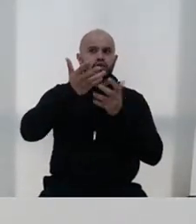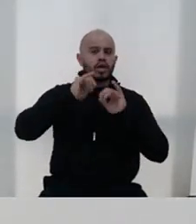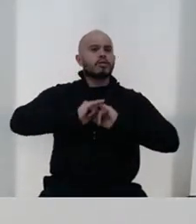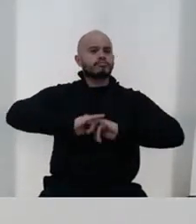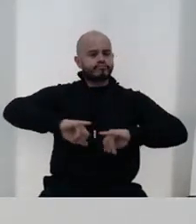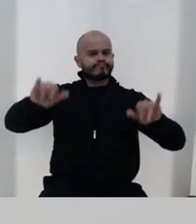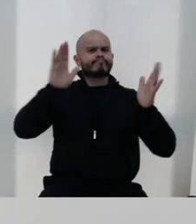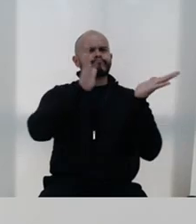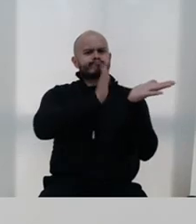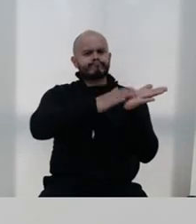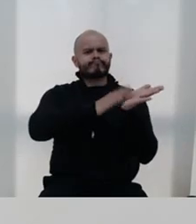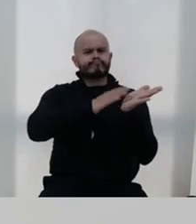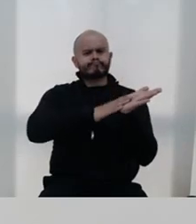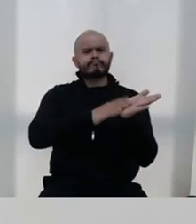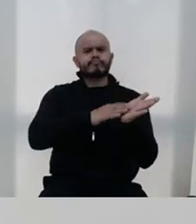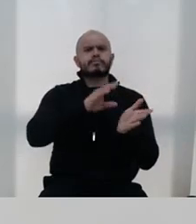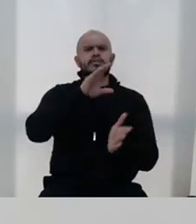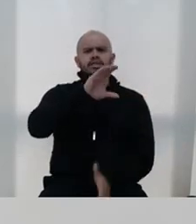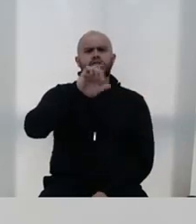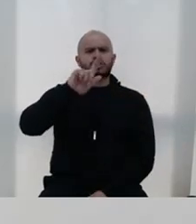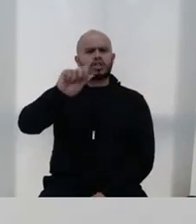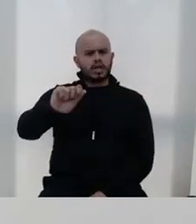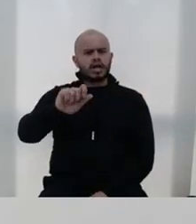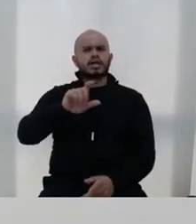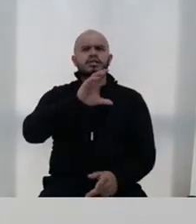CGA e da CTI, que já finalizou essa contratação, a